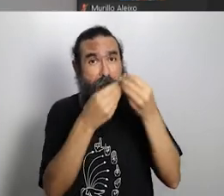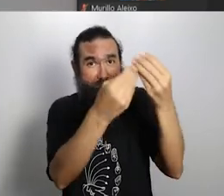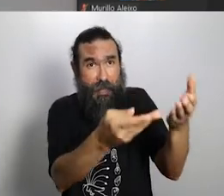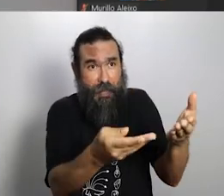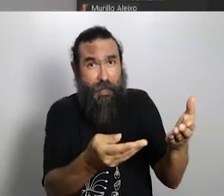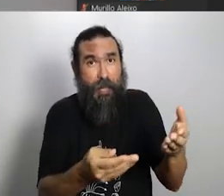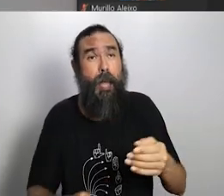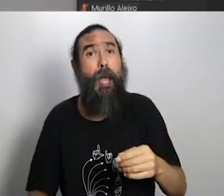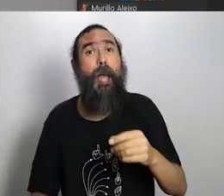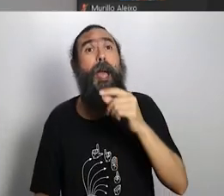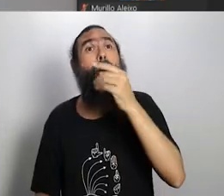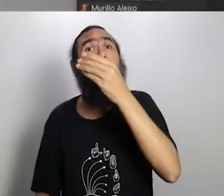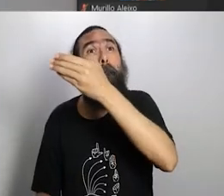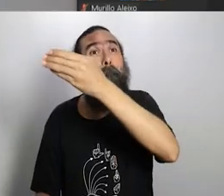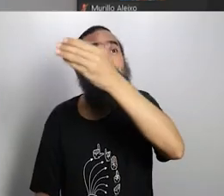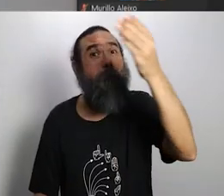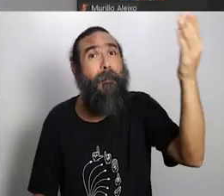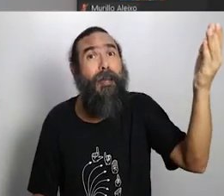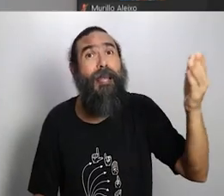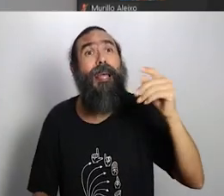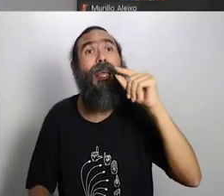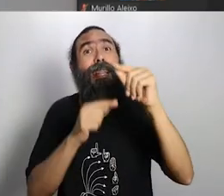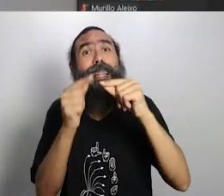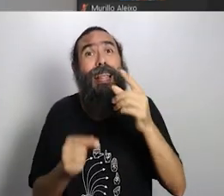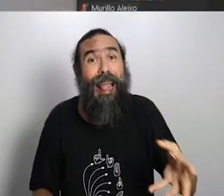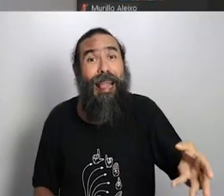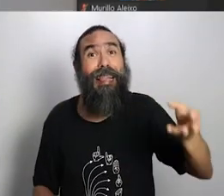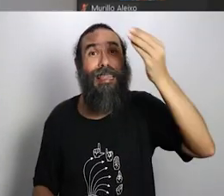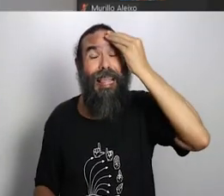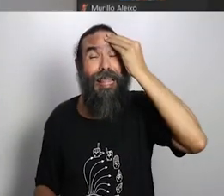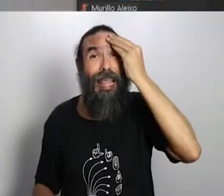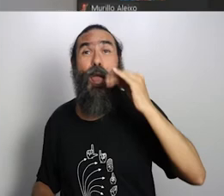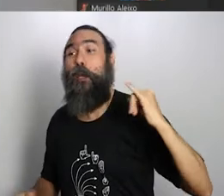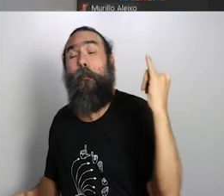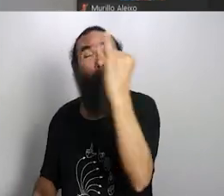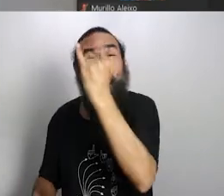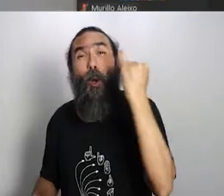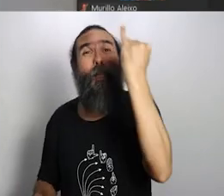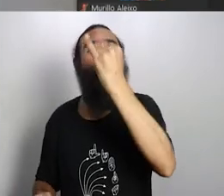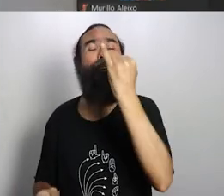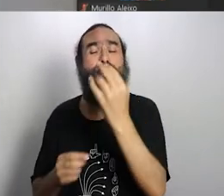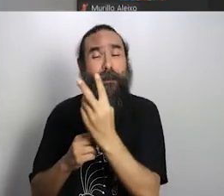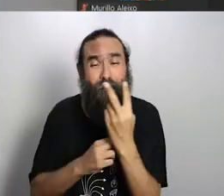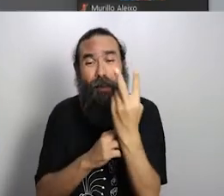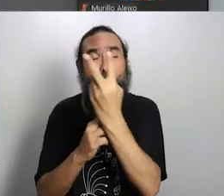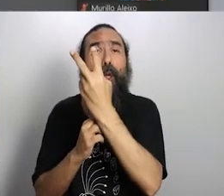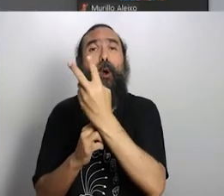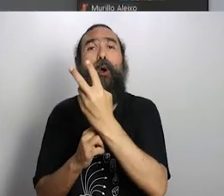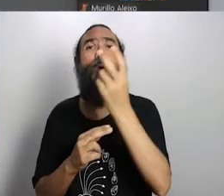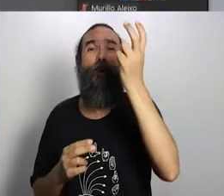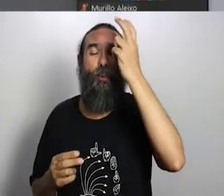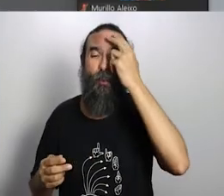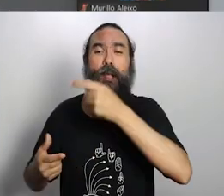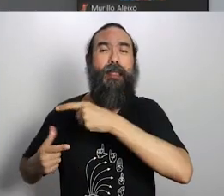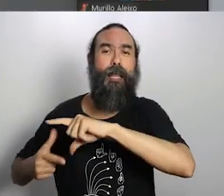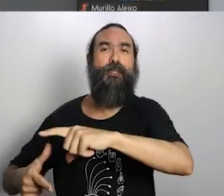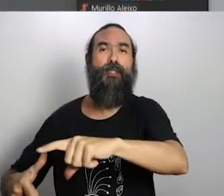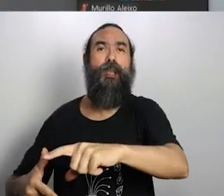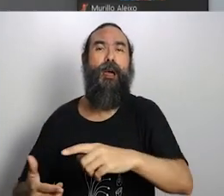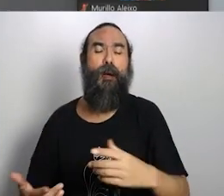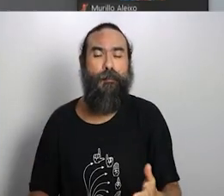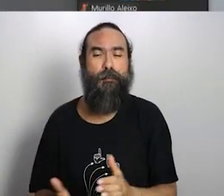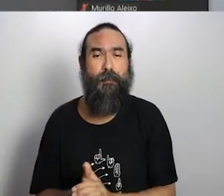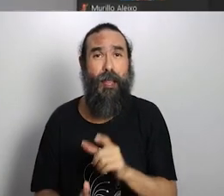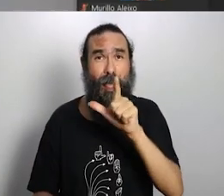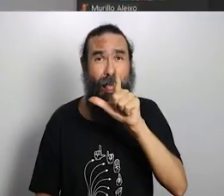nem nada, mas é porque é justamente isso. Lia sempre foi doutora, porque ela é doutora naquilo que ela faz. E você,